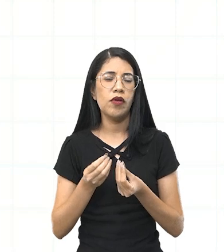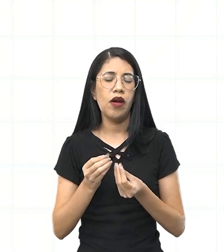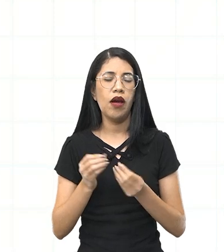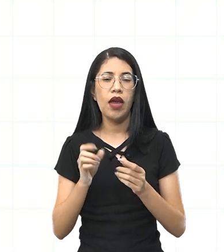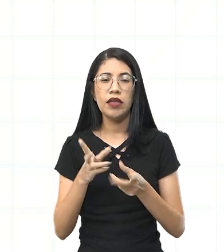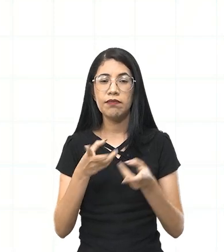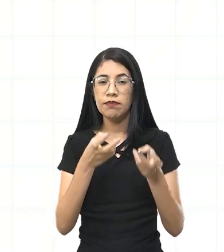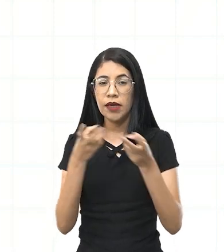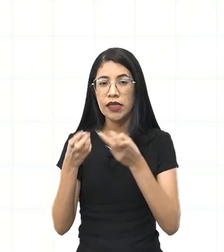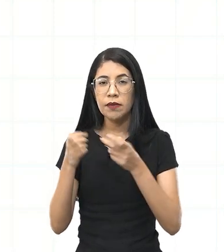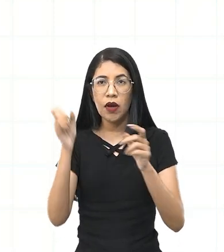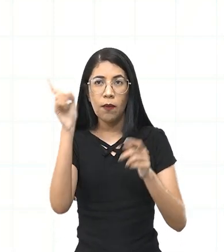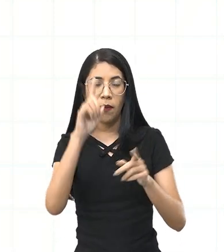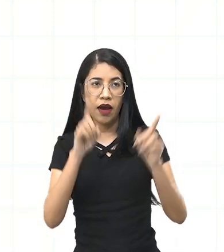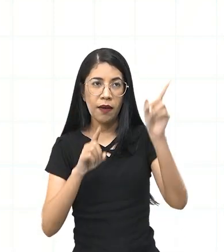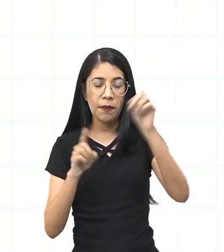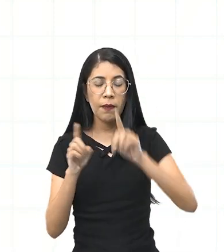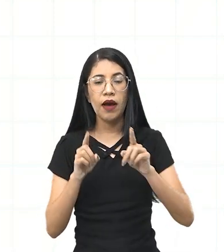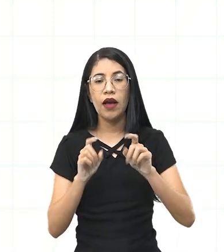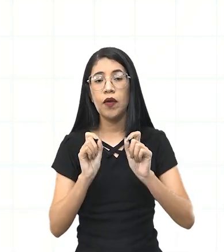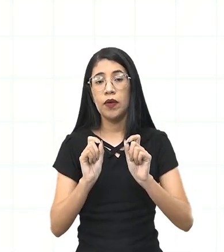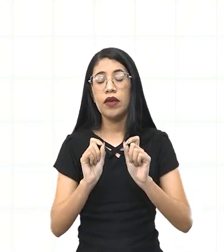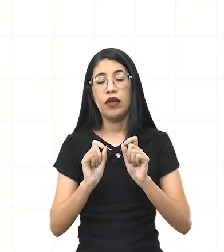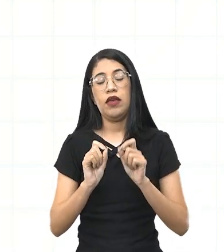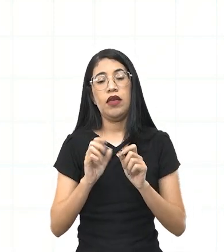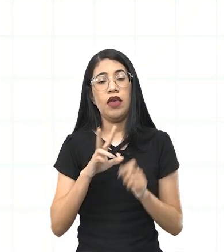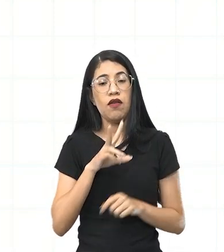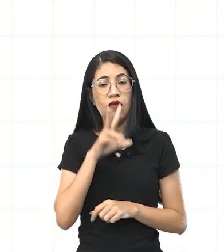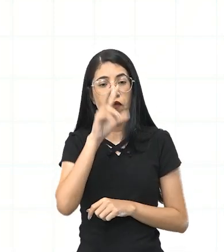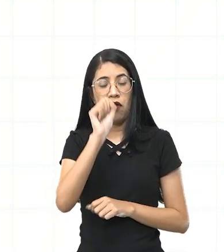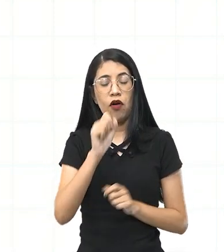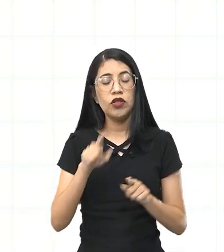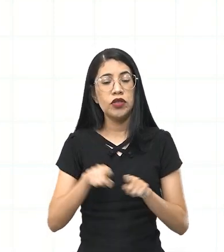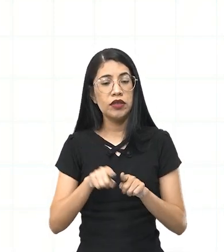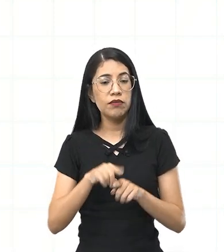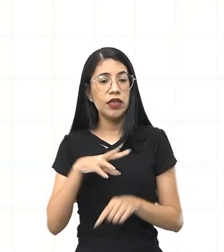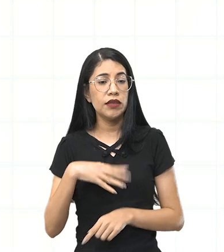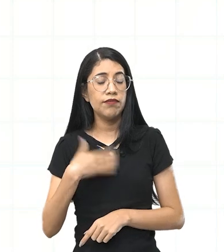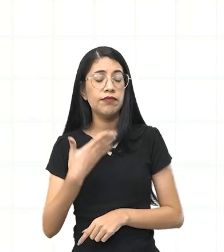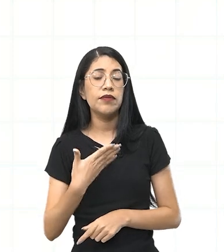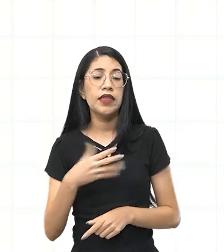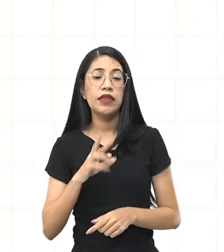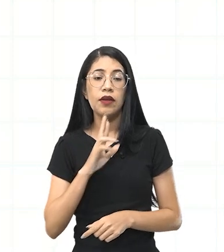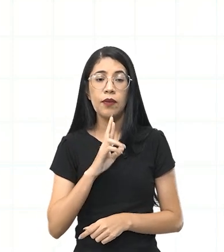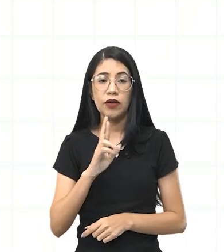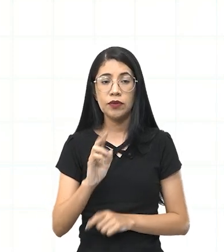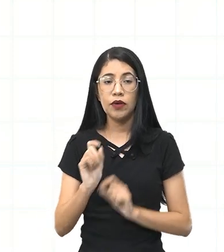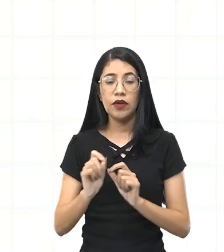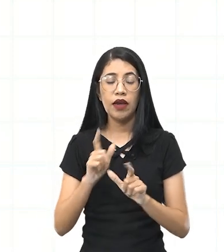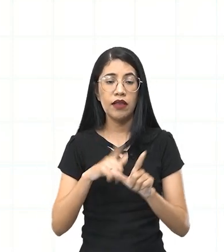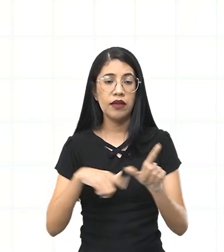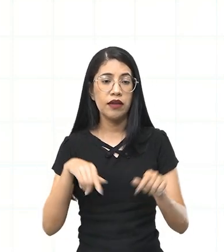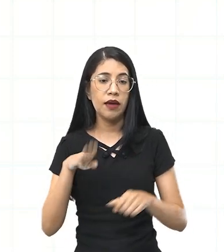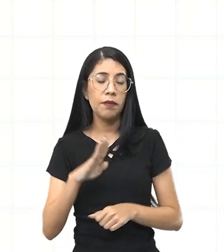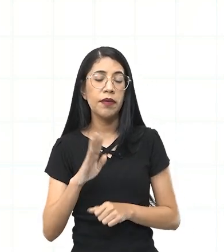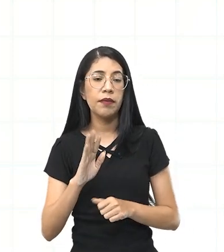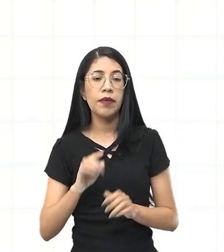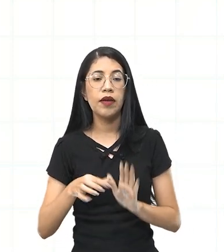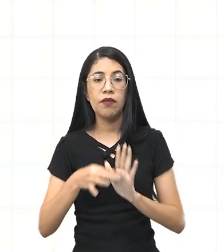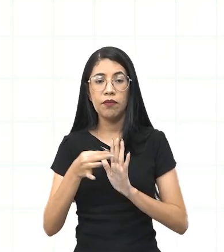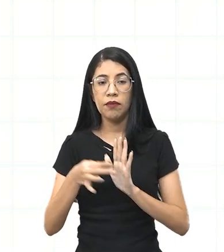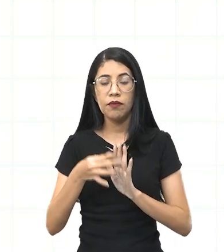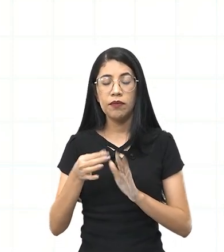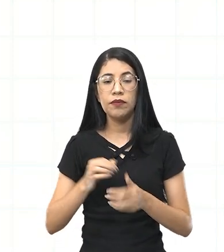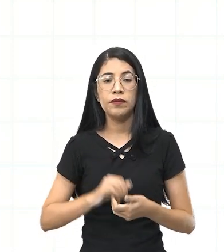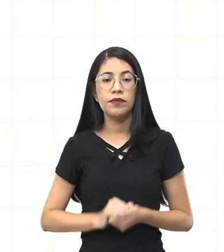observar o fenômeno raio, que é poderoso e assustador. Então, portanto, nós temos uma opinião na